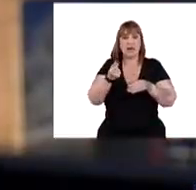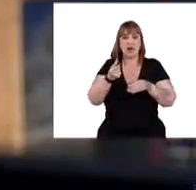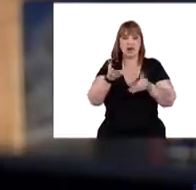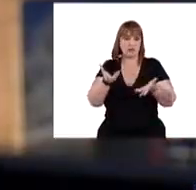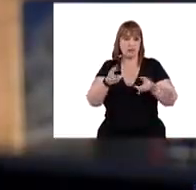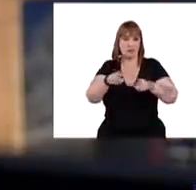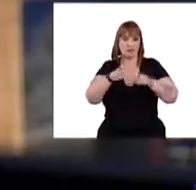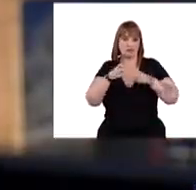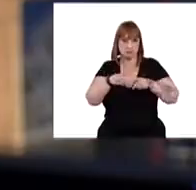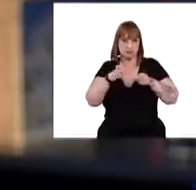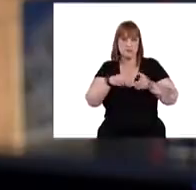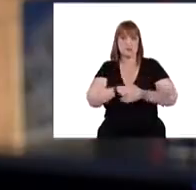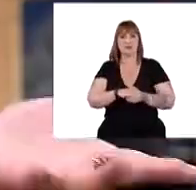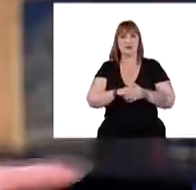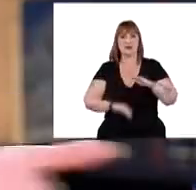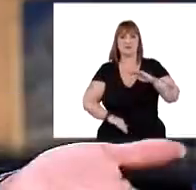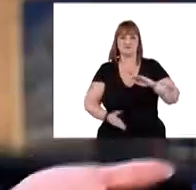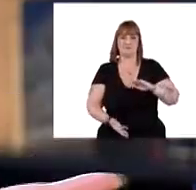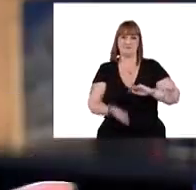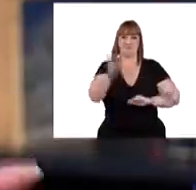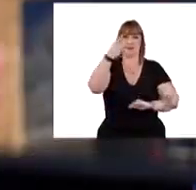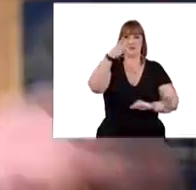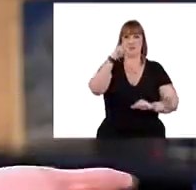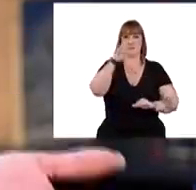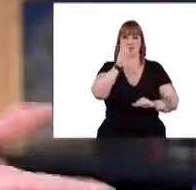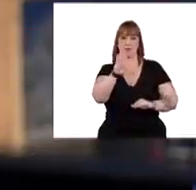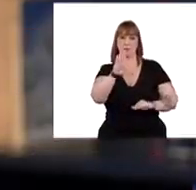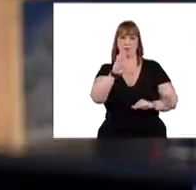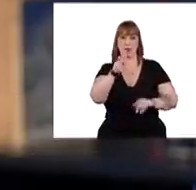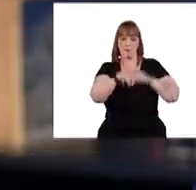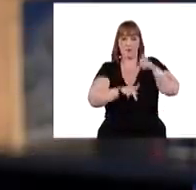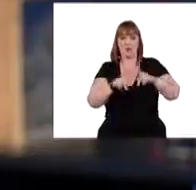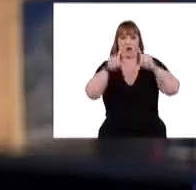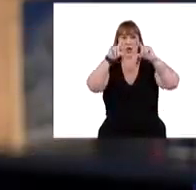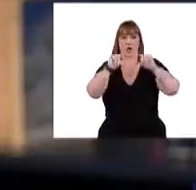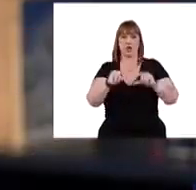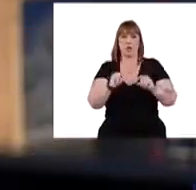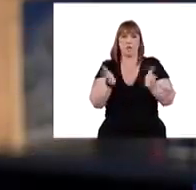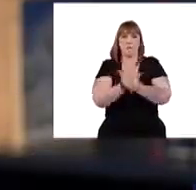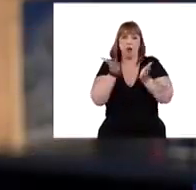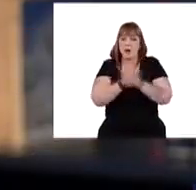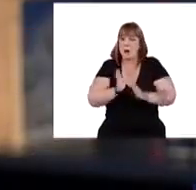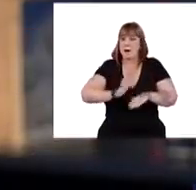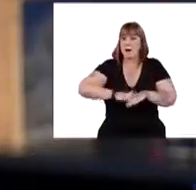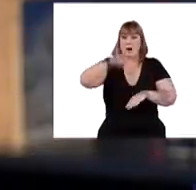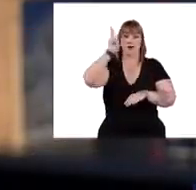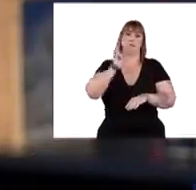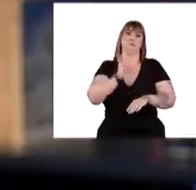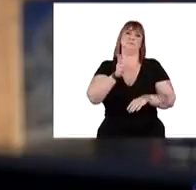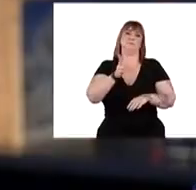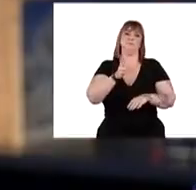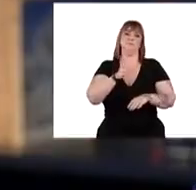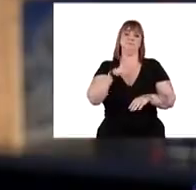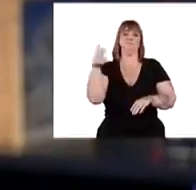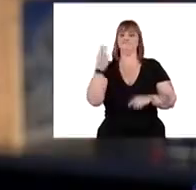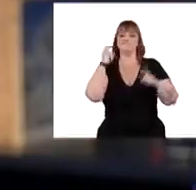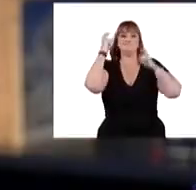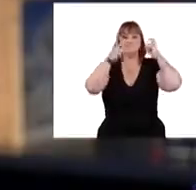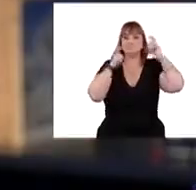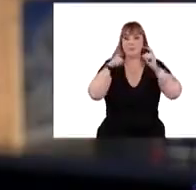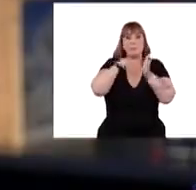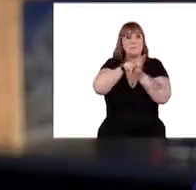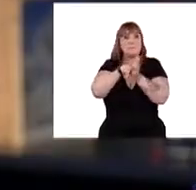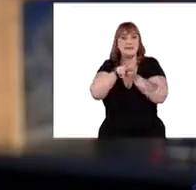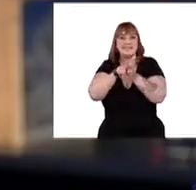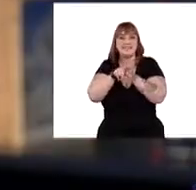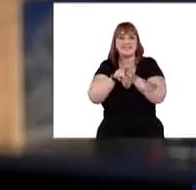isso, cresce o PIB, mas a população empobrece cada vez mais, né? Então, a gente, assim, não está muito preocupado com pesquisa,